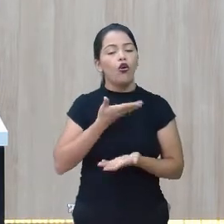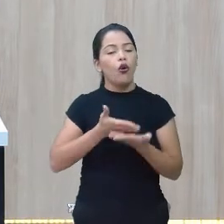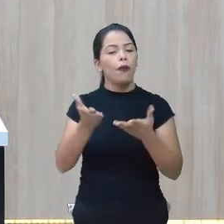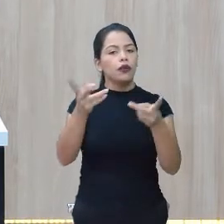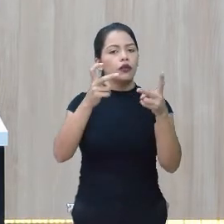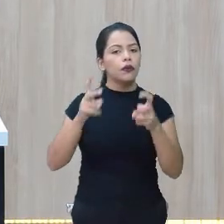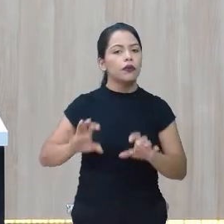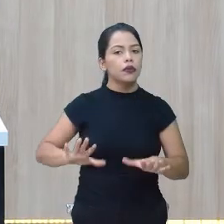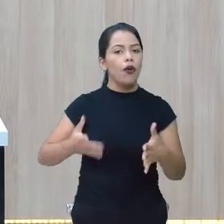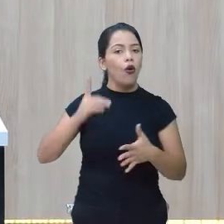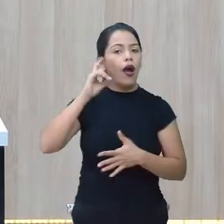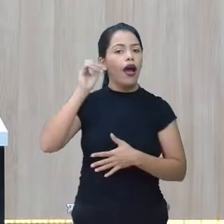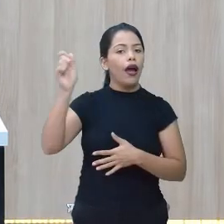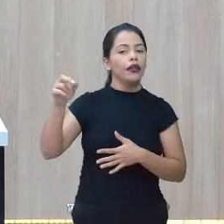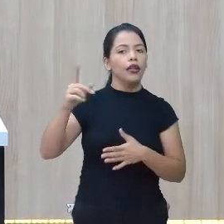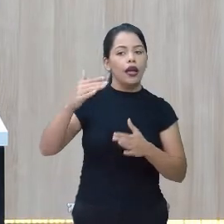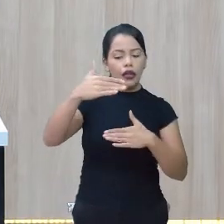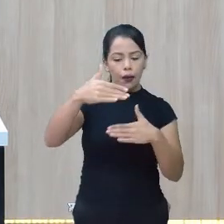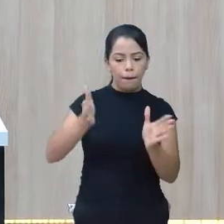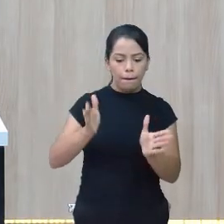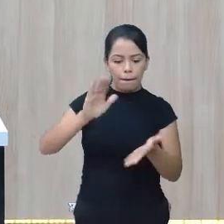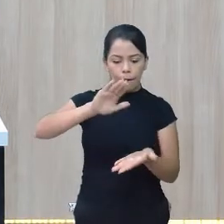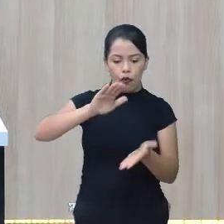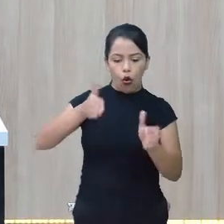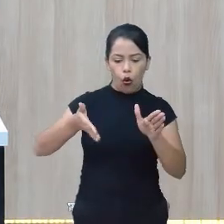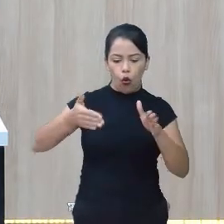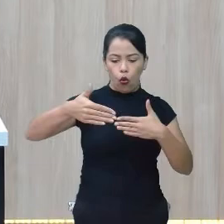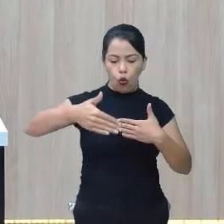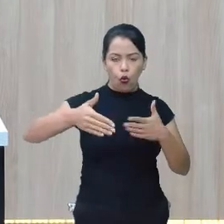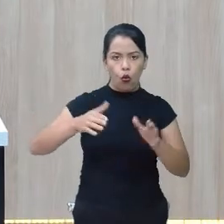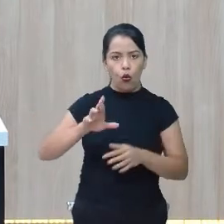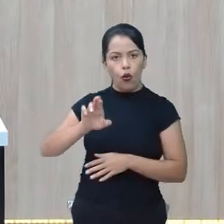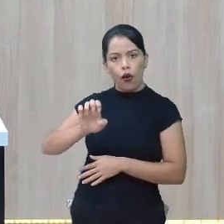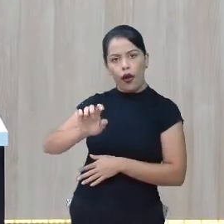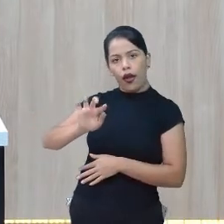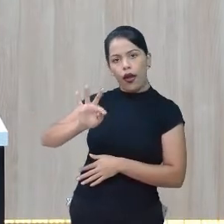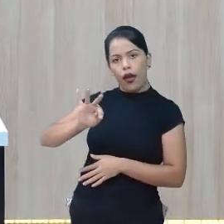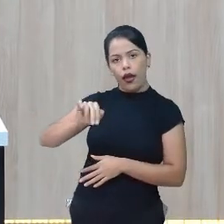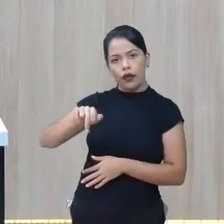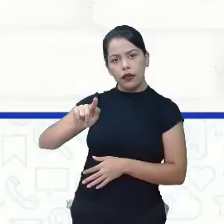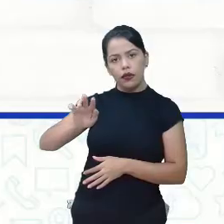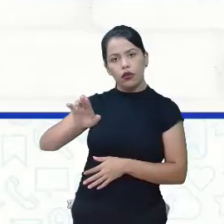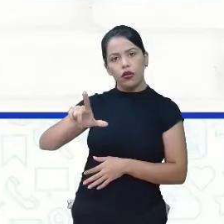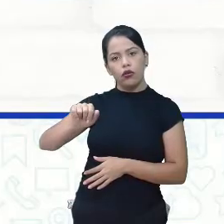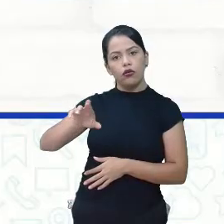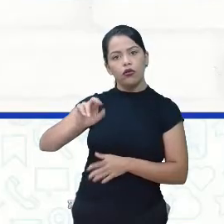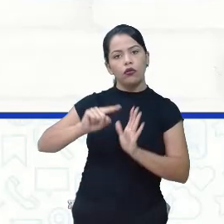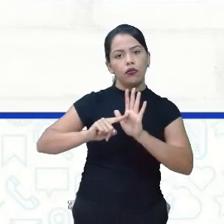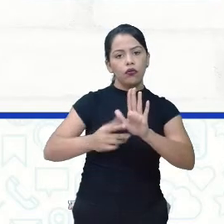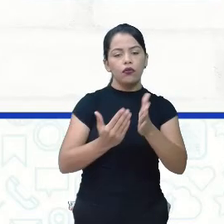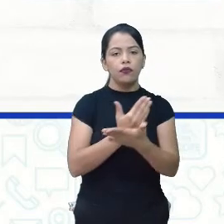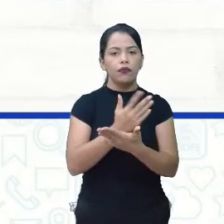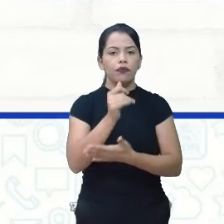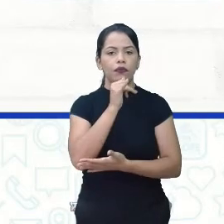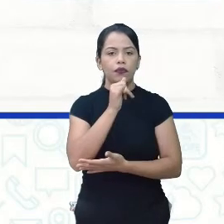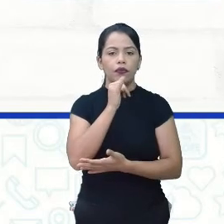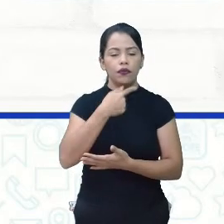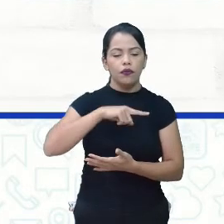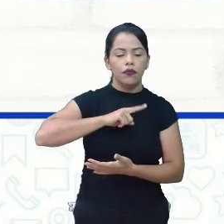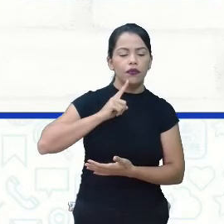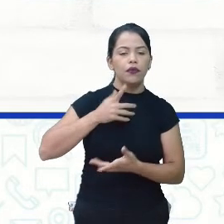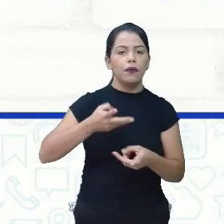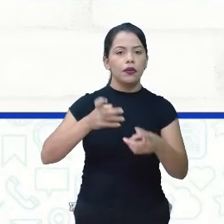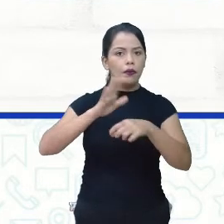essa ideia de bloco retangular no nosso dia a dia, né? Eu trouxe aqui alguns exemplos que são mais perceptíveis,